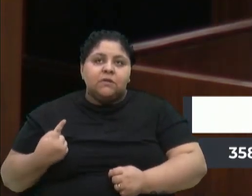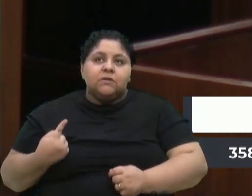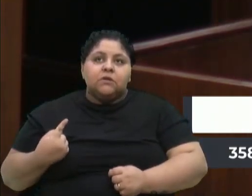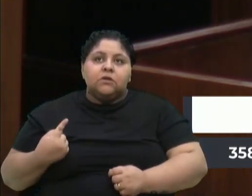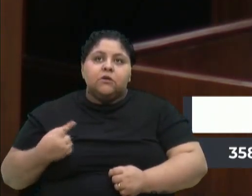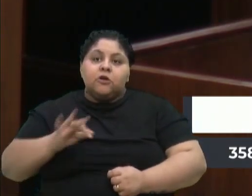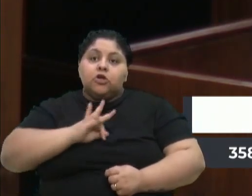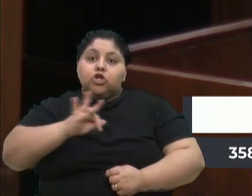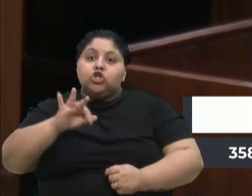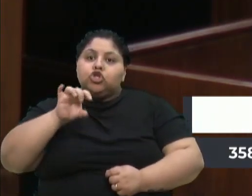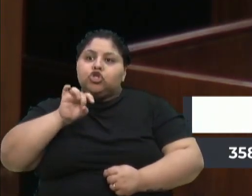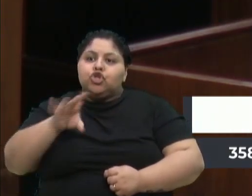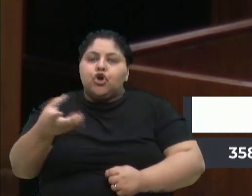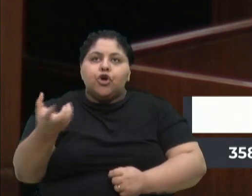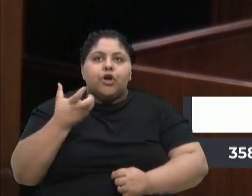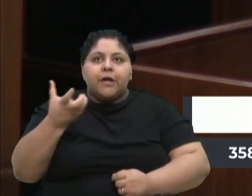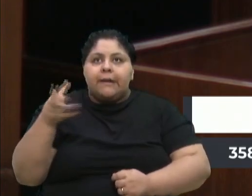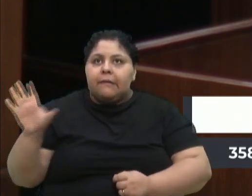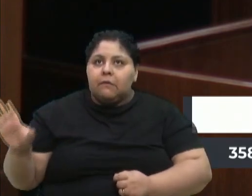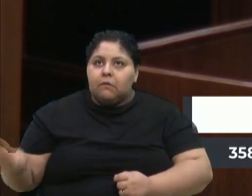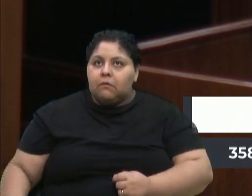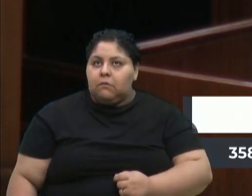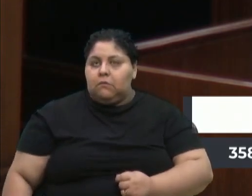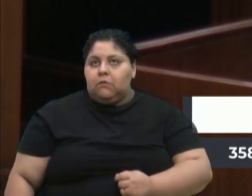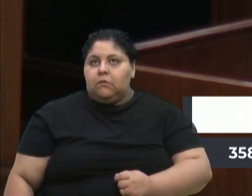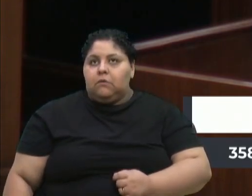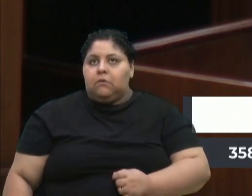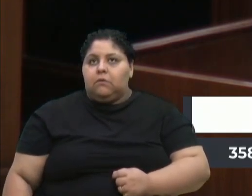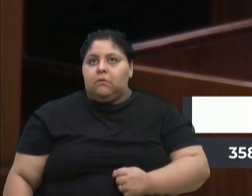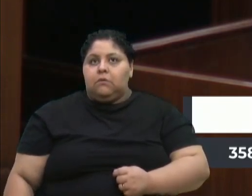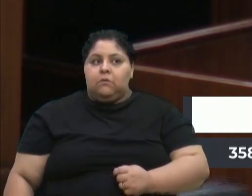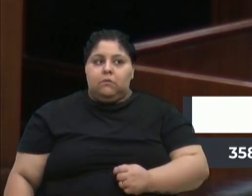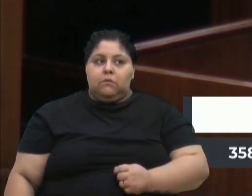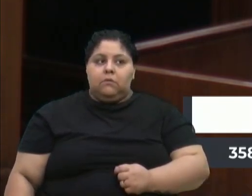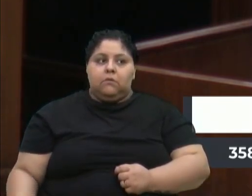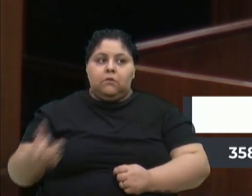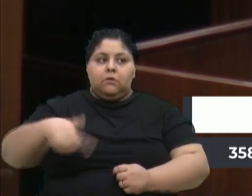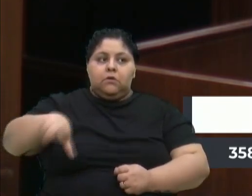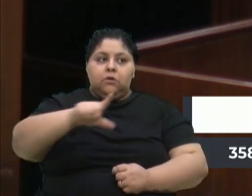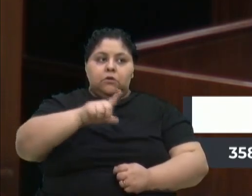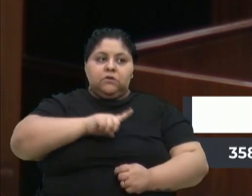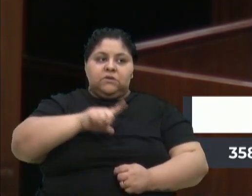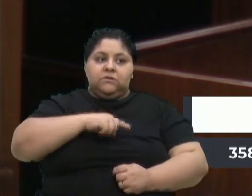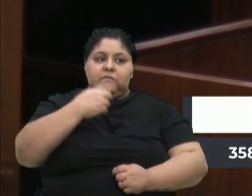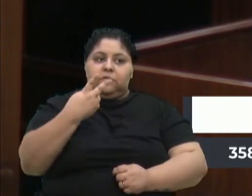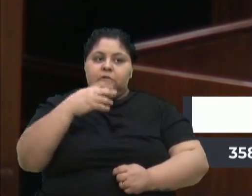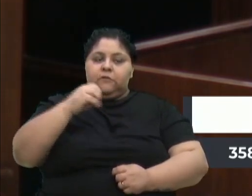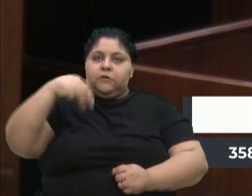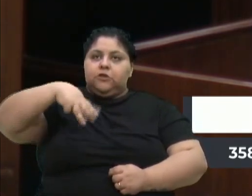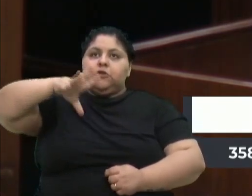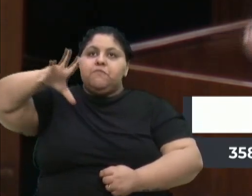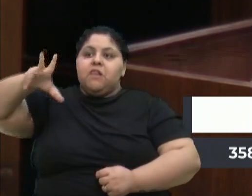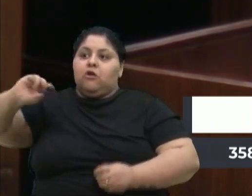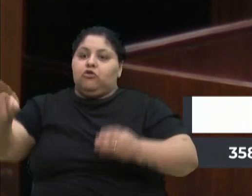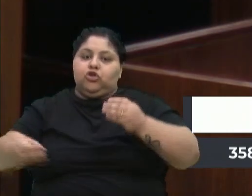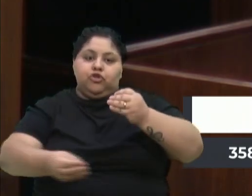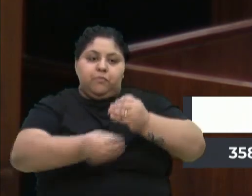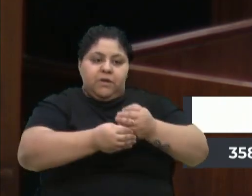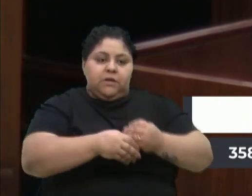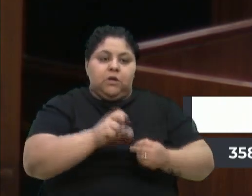querer. Dá para fazer 4. E em vez de nós ter 20 milhões de emenda, nós teríamos 80 milhões de